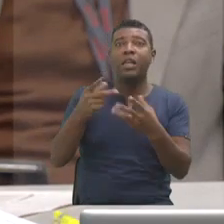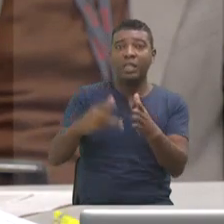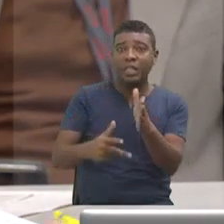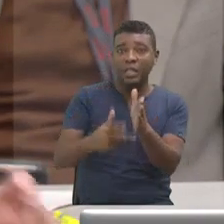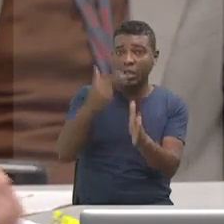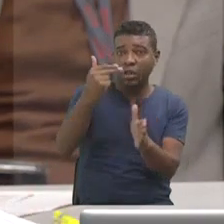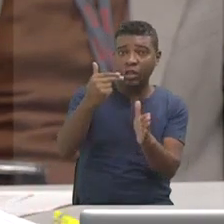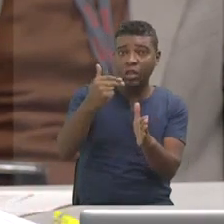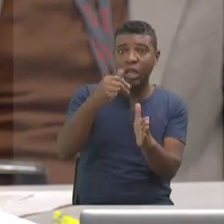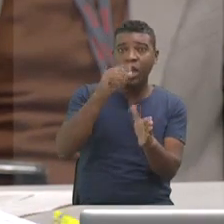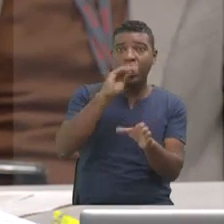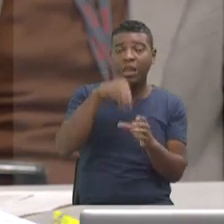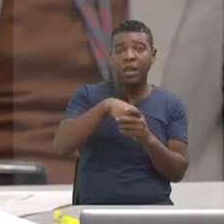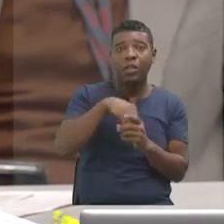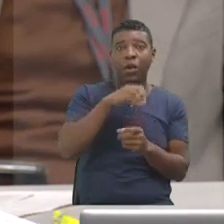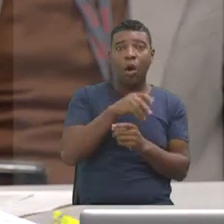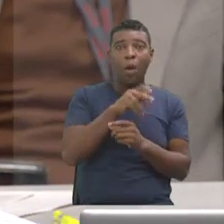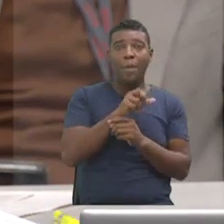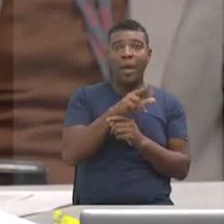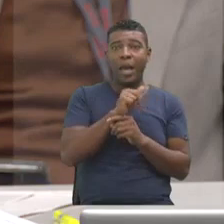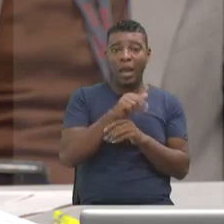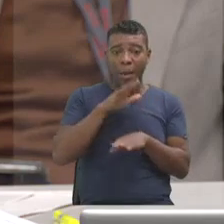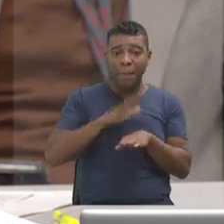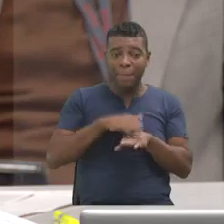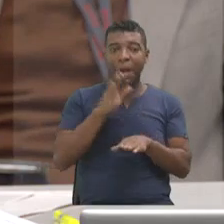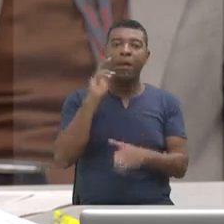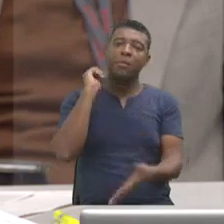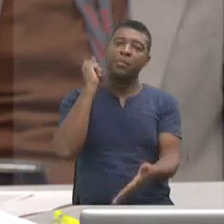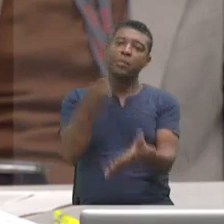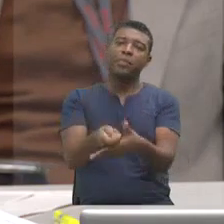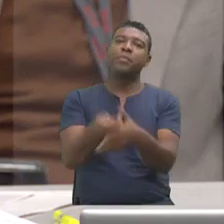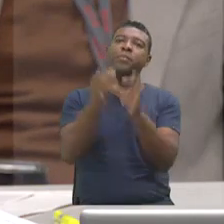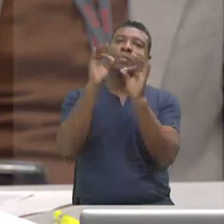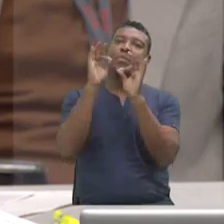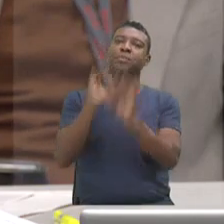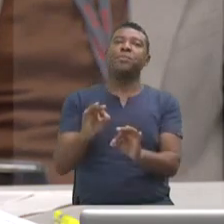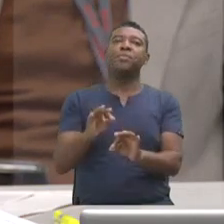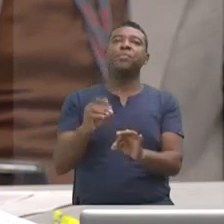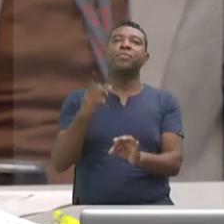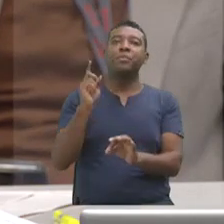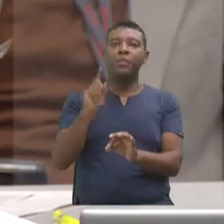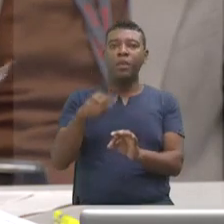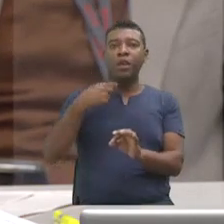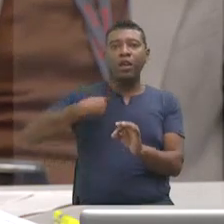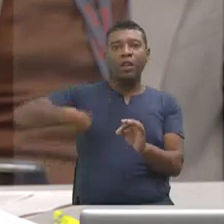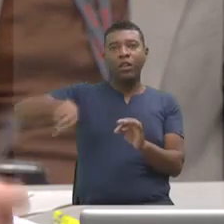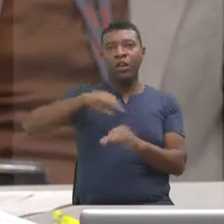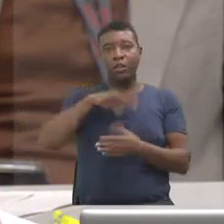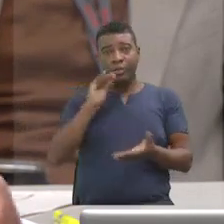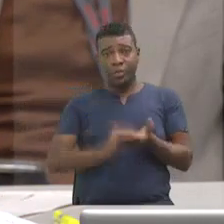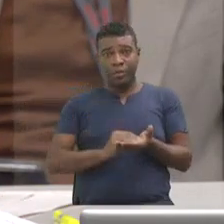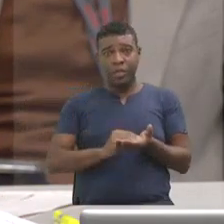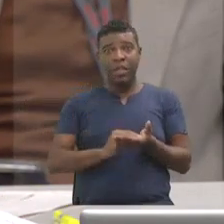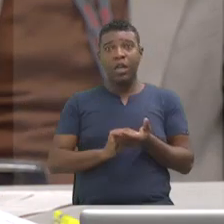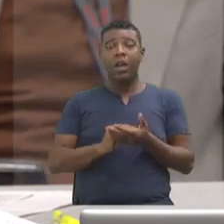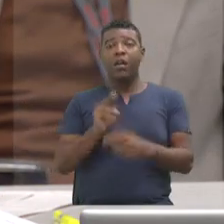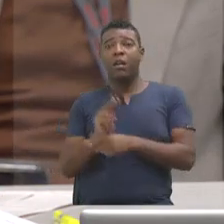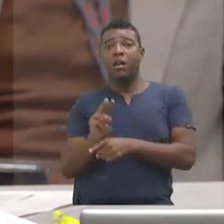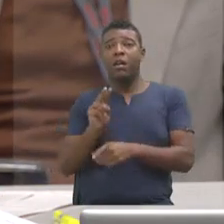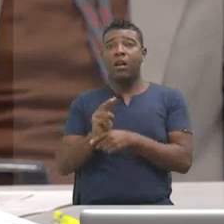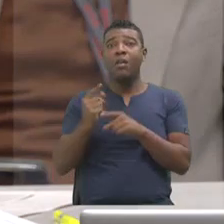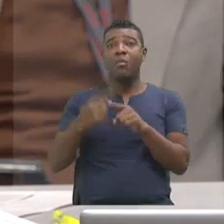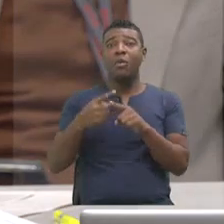do Opera mais seja paga isso é importante dando essa previsibilidade para um hospital que tava numa dificuldade